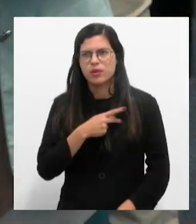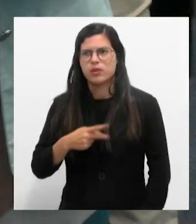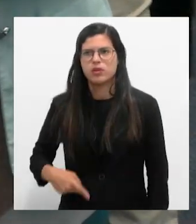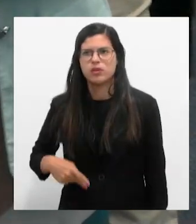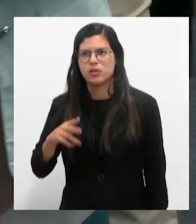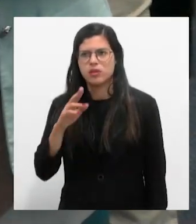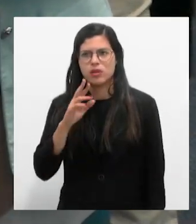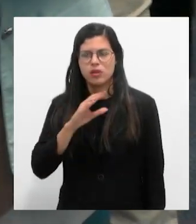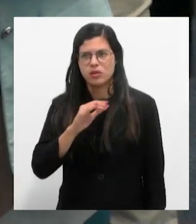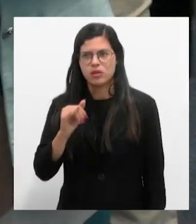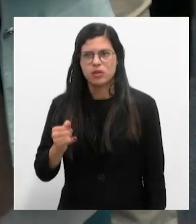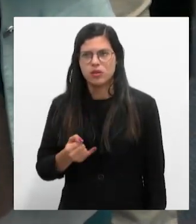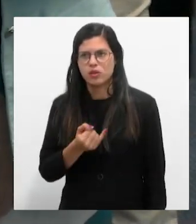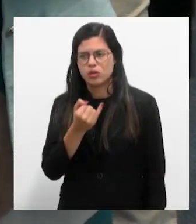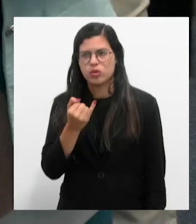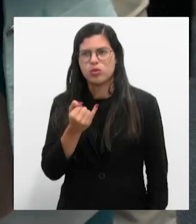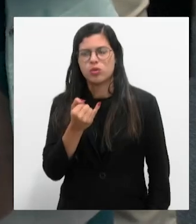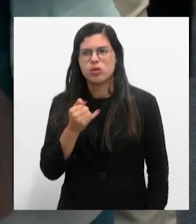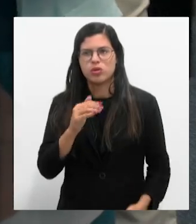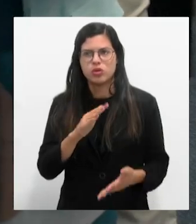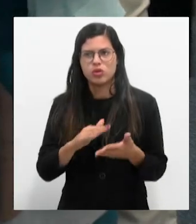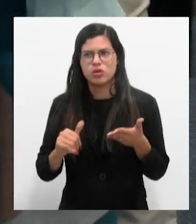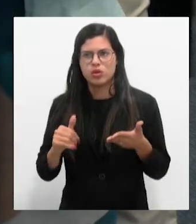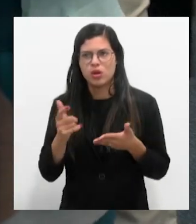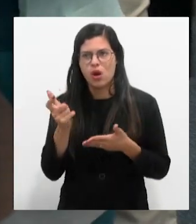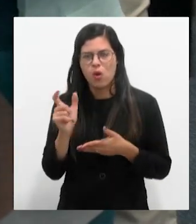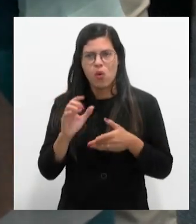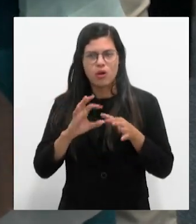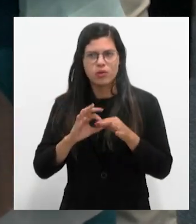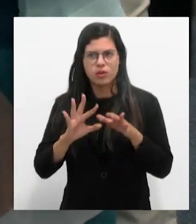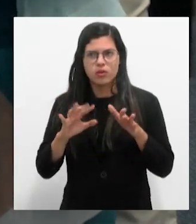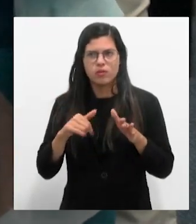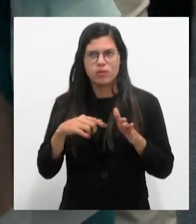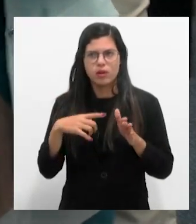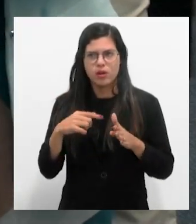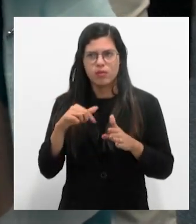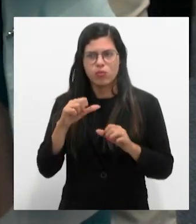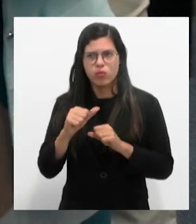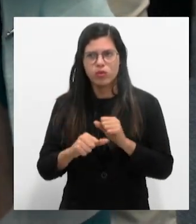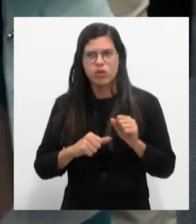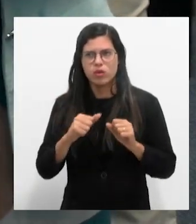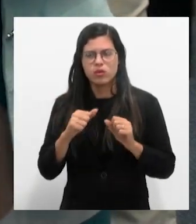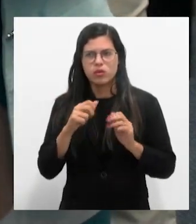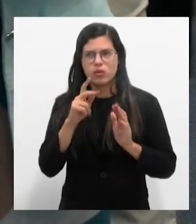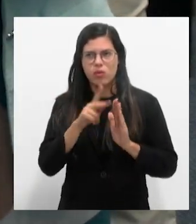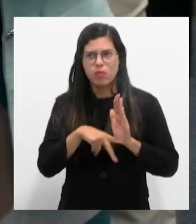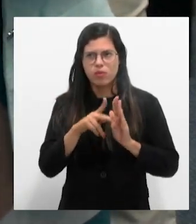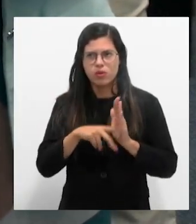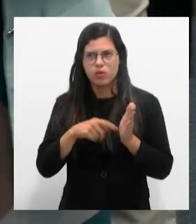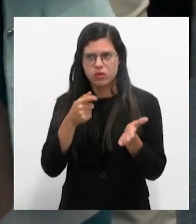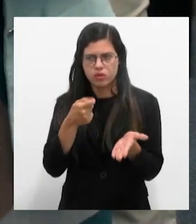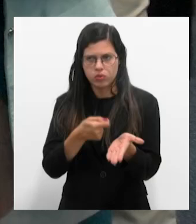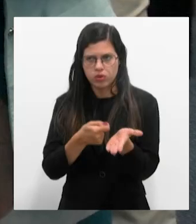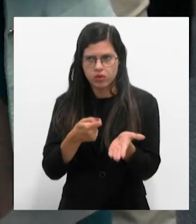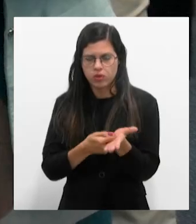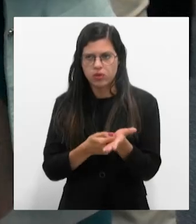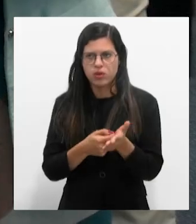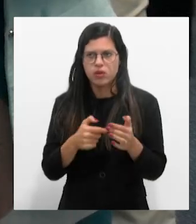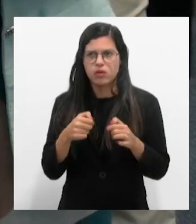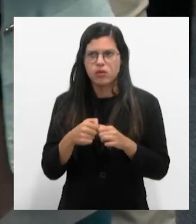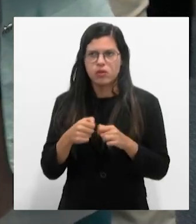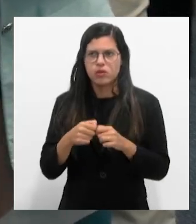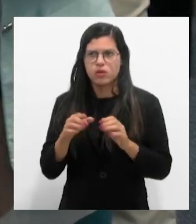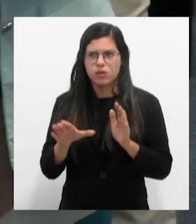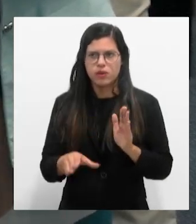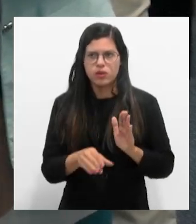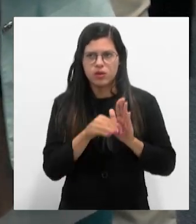também de retirar o autorizativo para se tornar um projeto determinativo. Fiz isso através de emenda